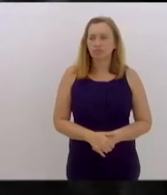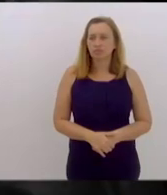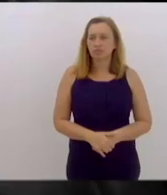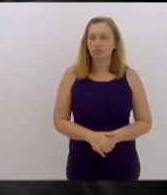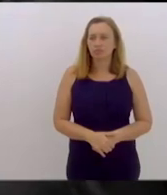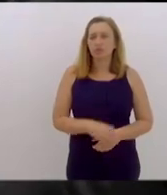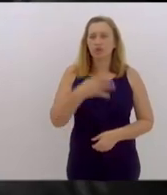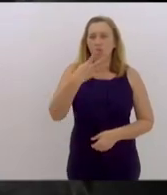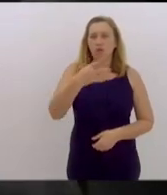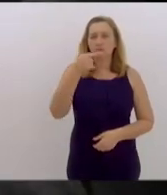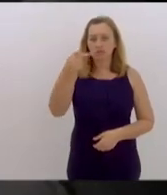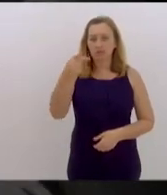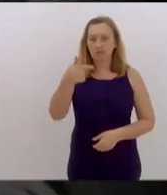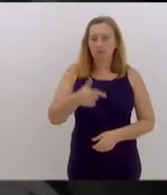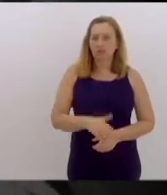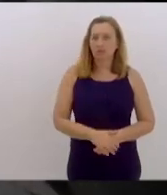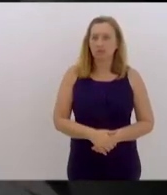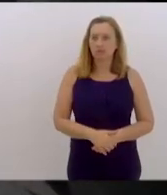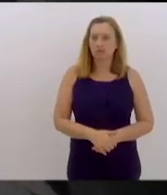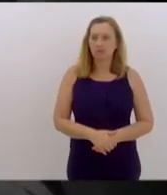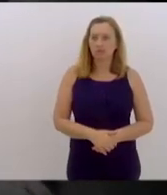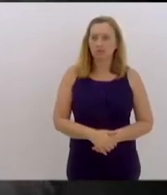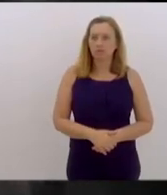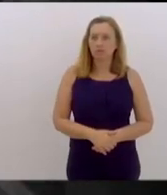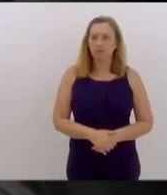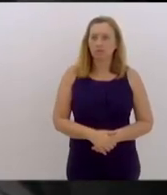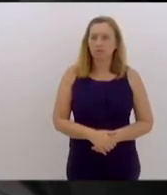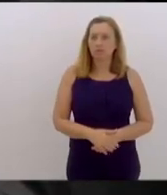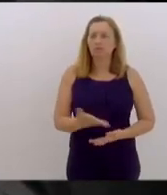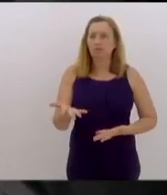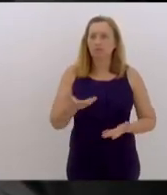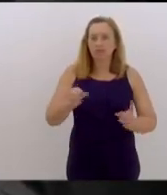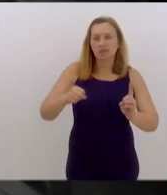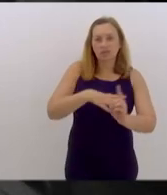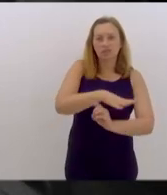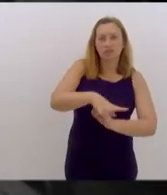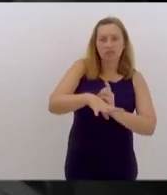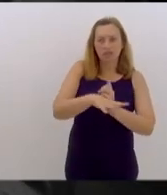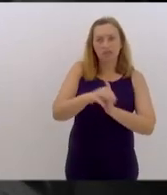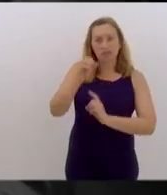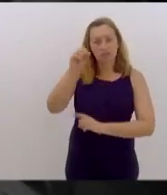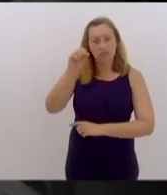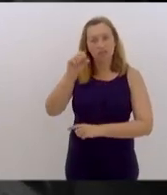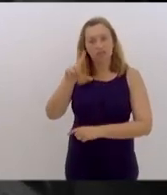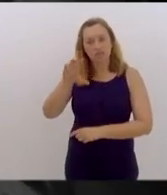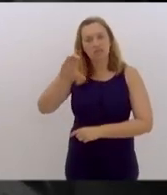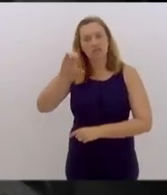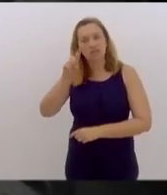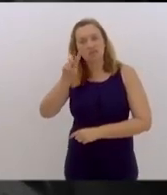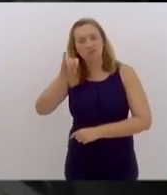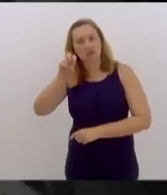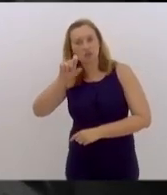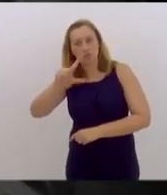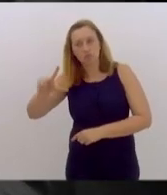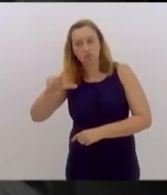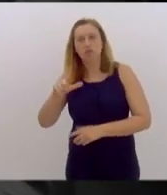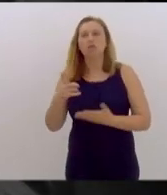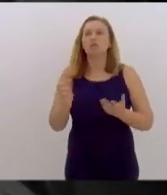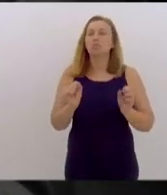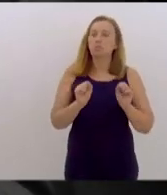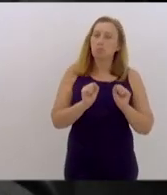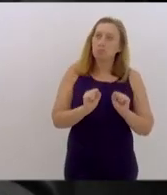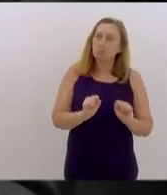há 47 que a participação da sociedade civil que eu talvez a gente